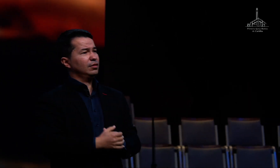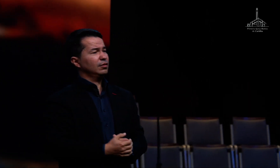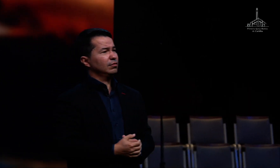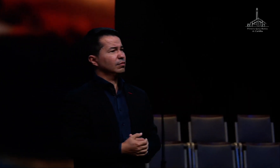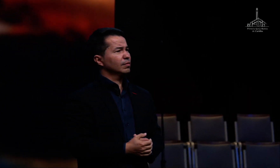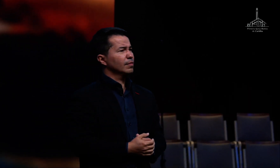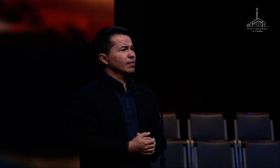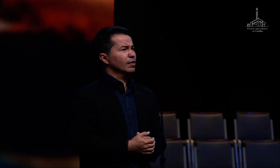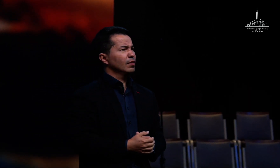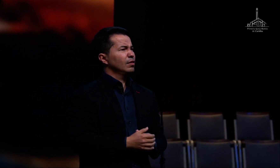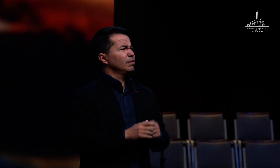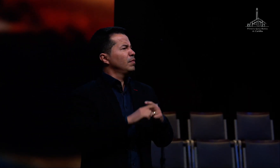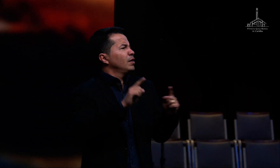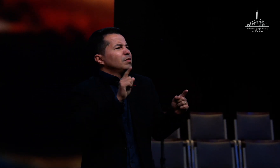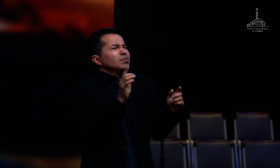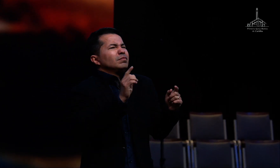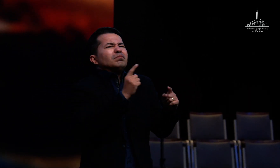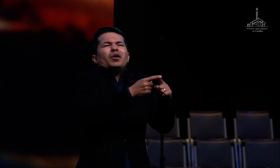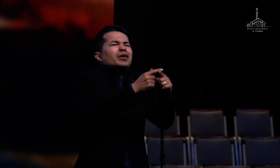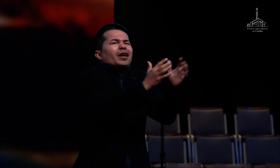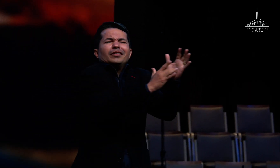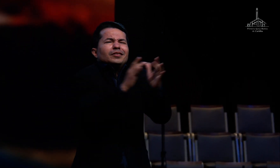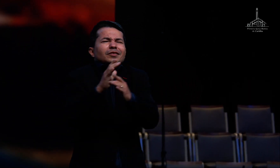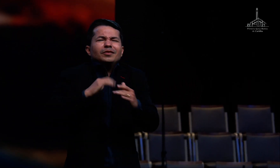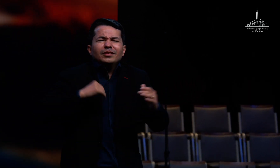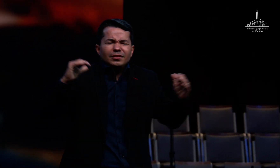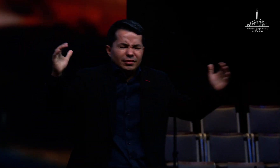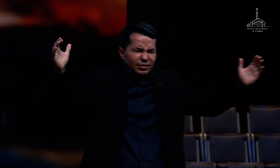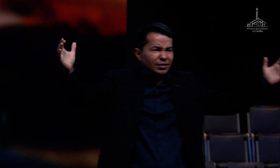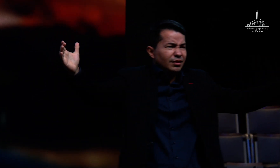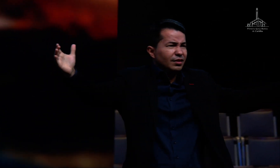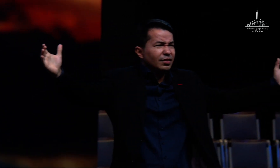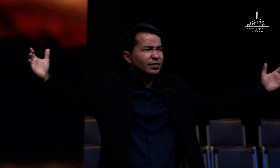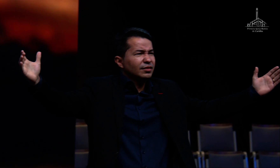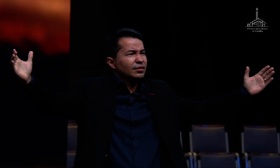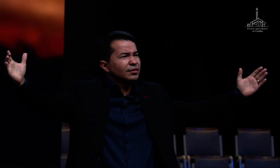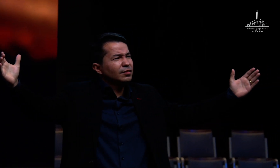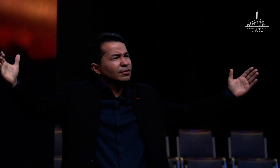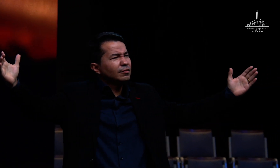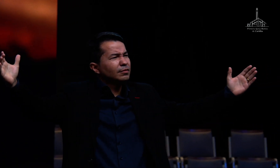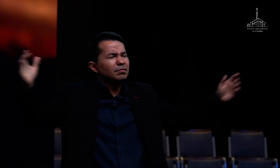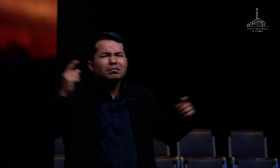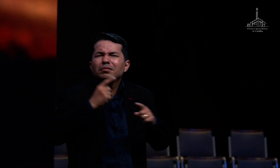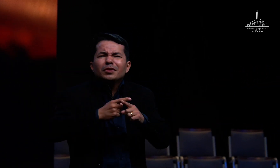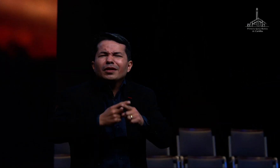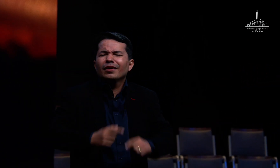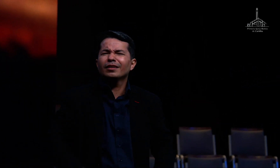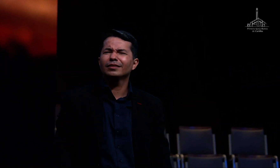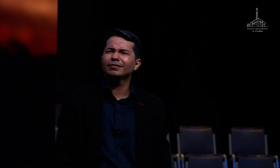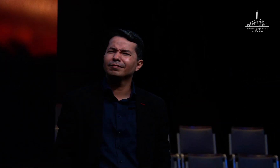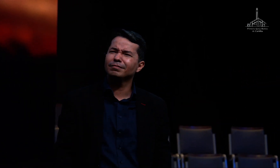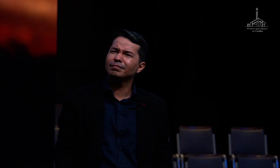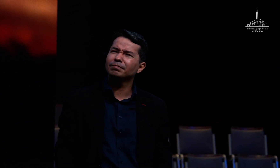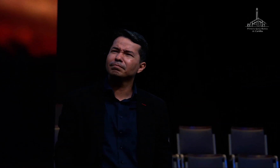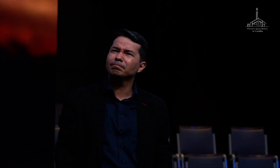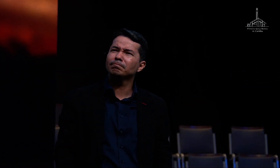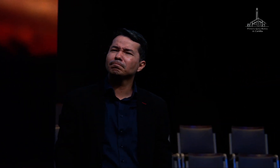um de nós aqui também nessa manhã. Mas por que Jesus está ali de braços abertos? Por